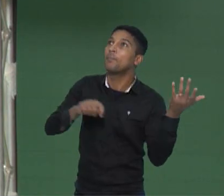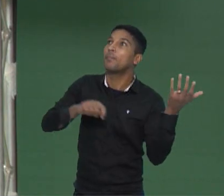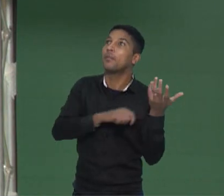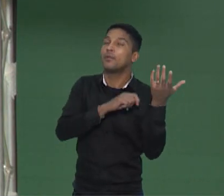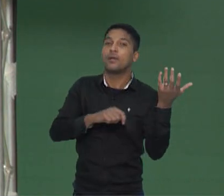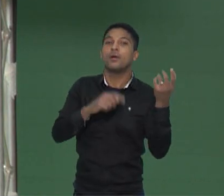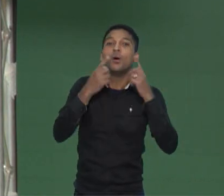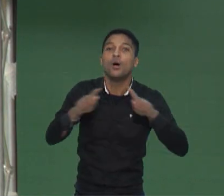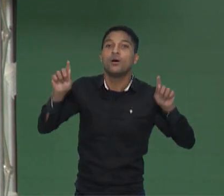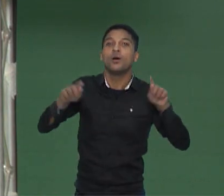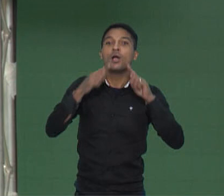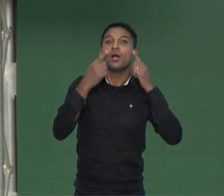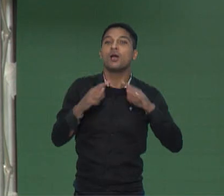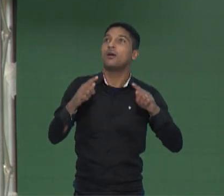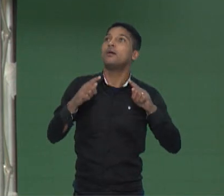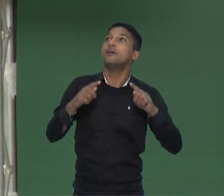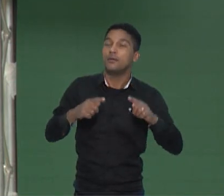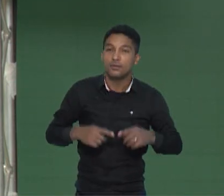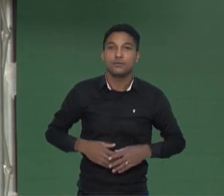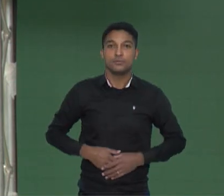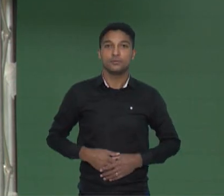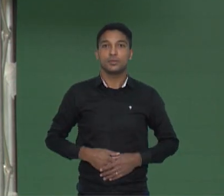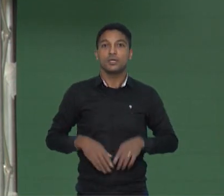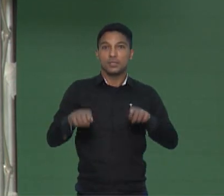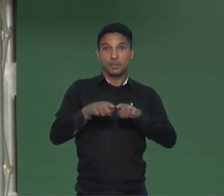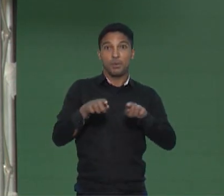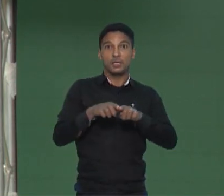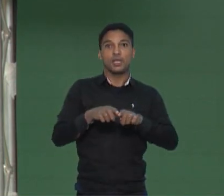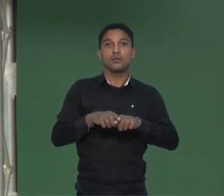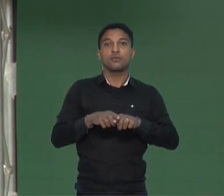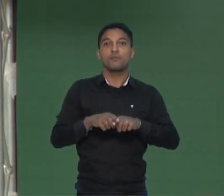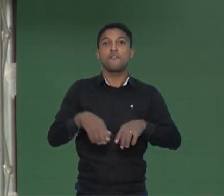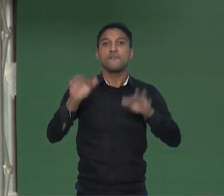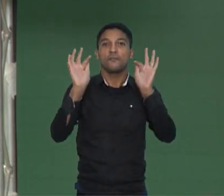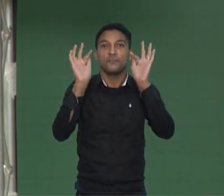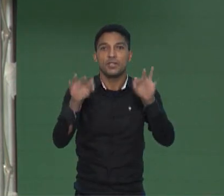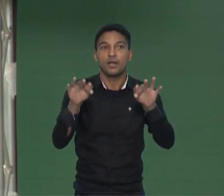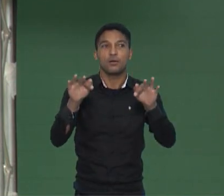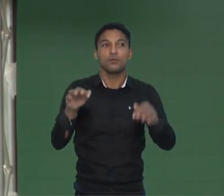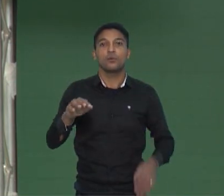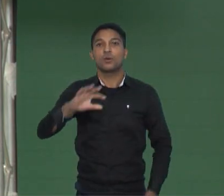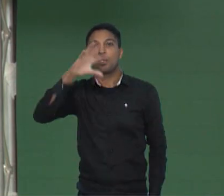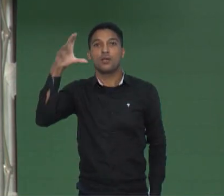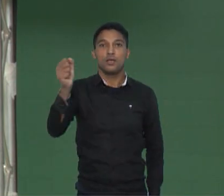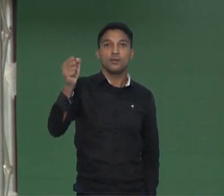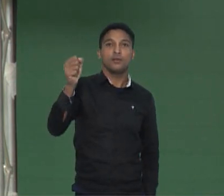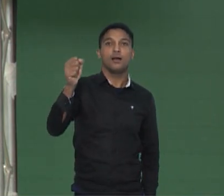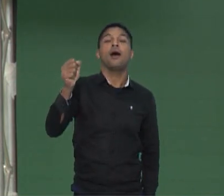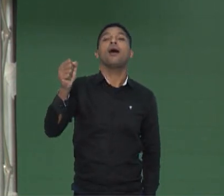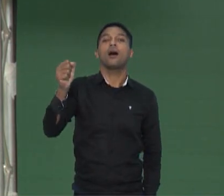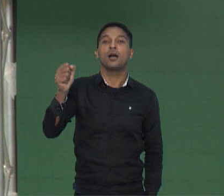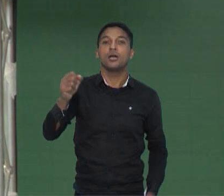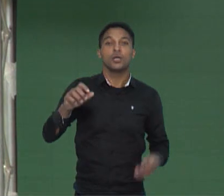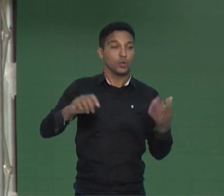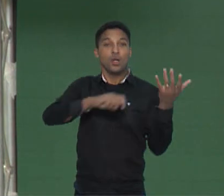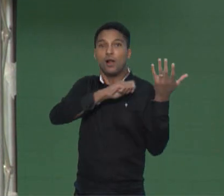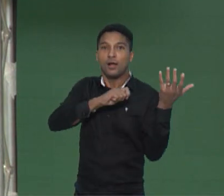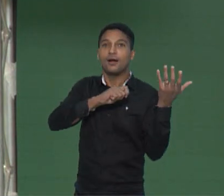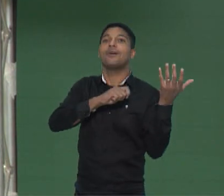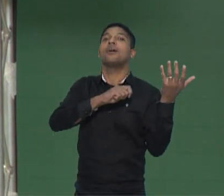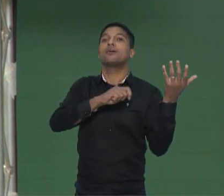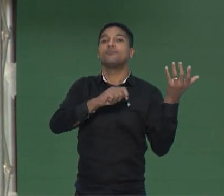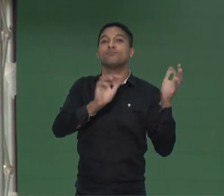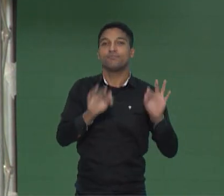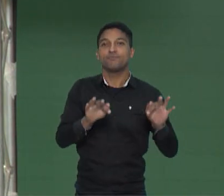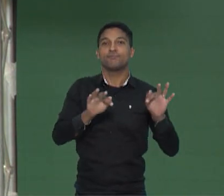a vida dele. Inclusive, a sinopse que leremos é justamente sobre um